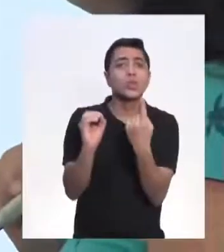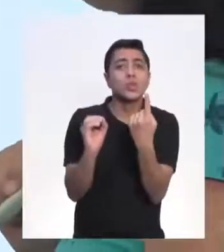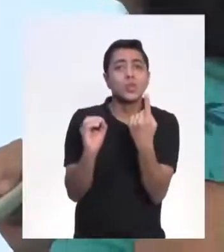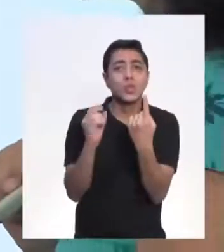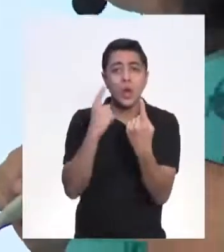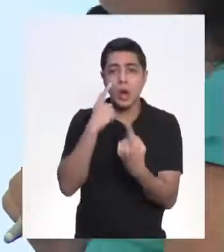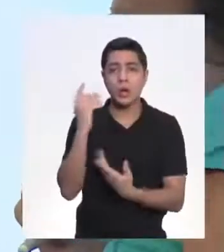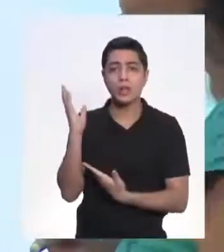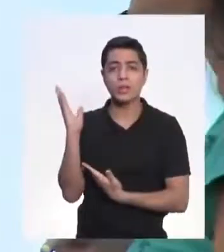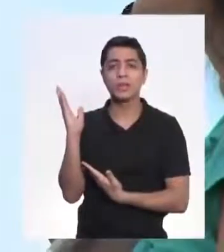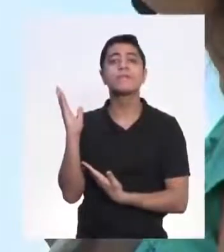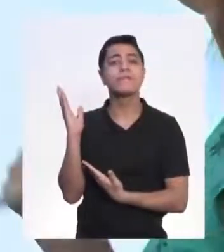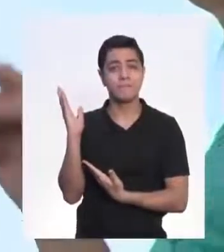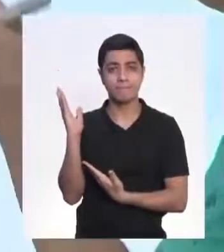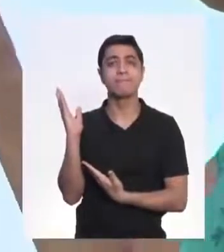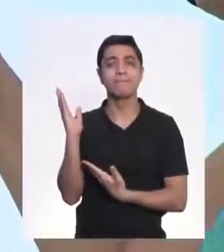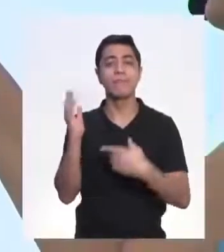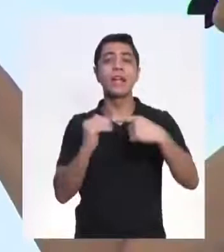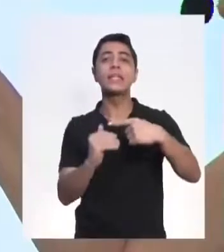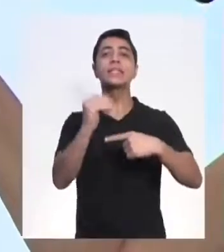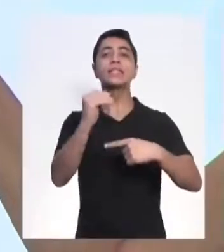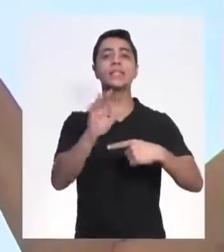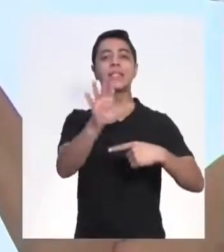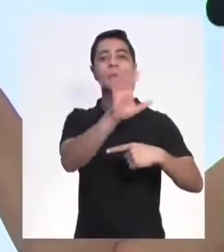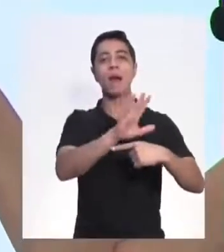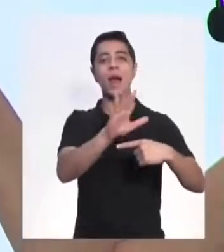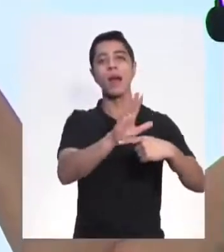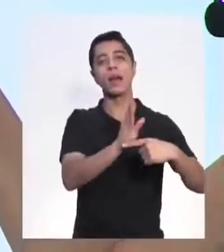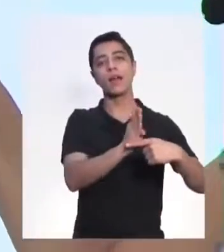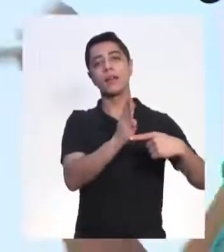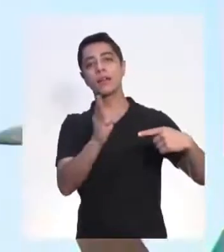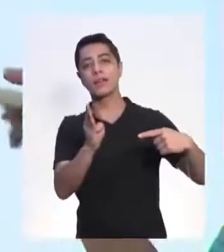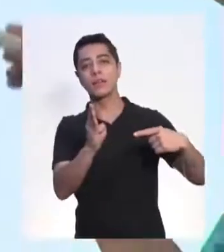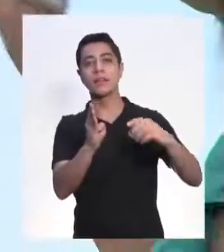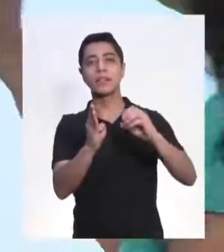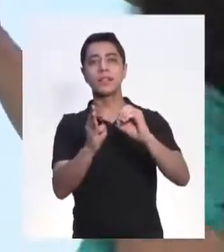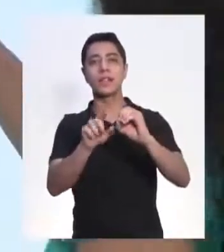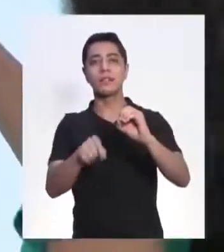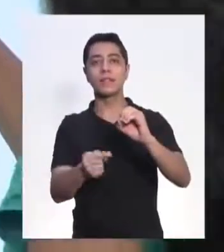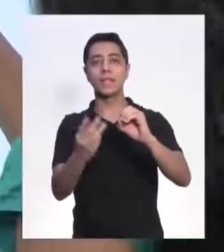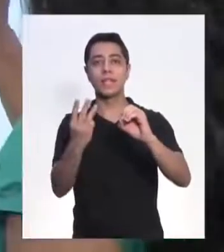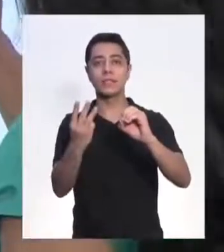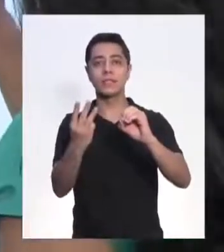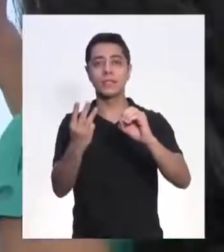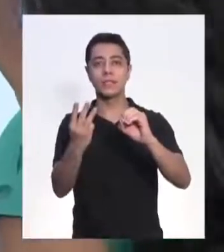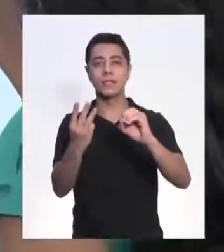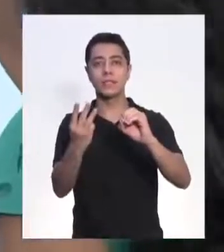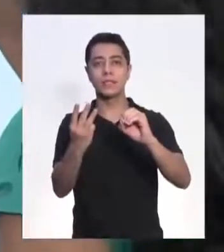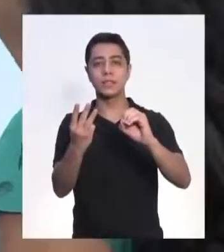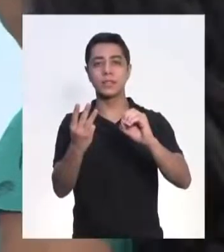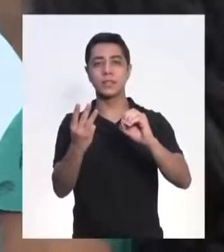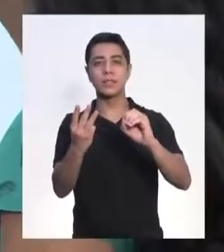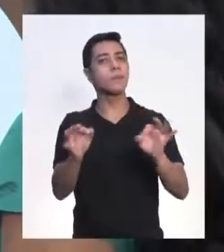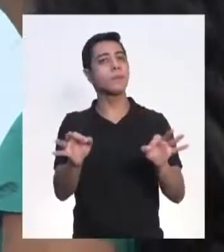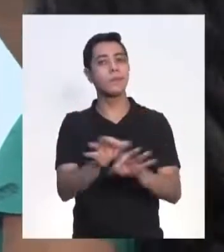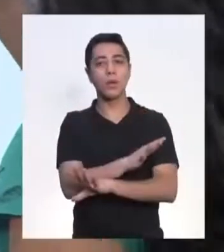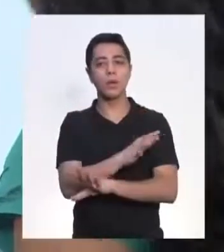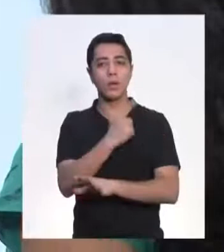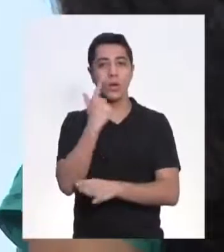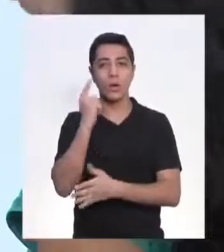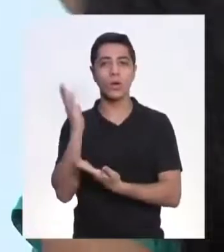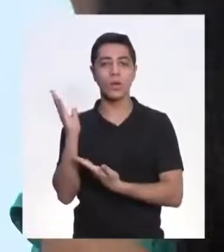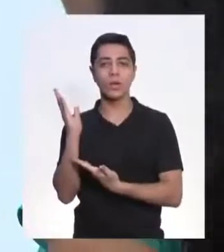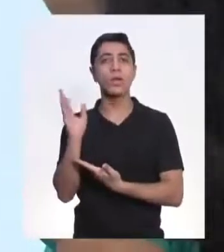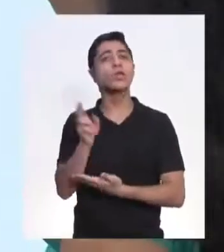decimal. Então, eu tenho 3 décimos na forma decimal. E assim eu escrevo ele